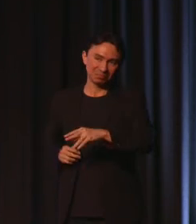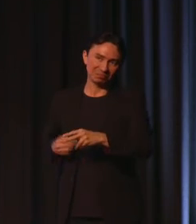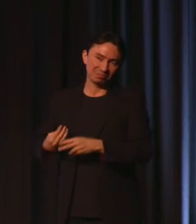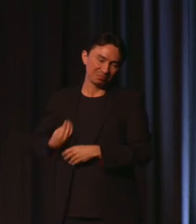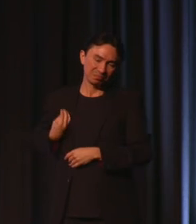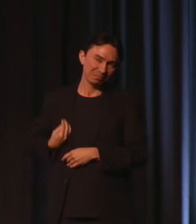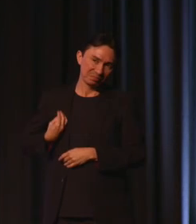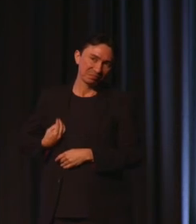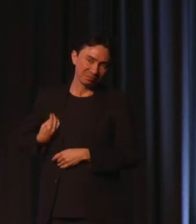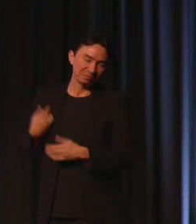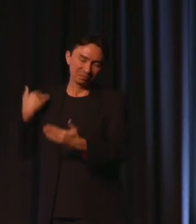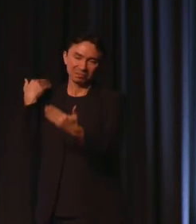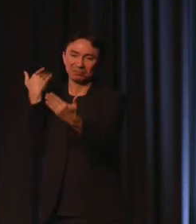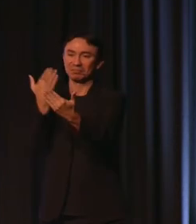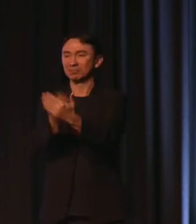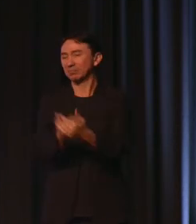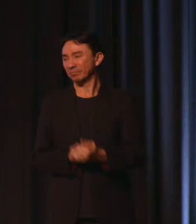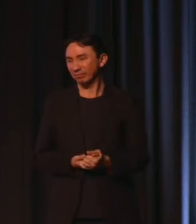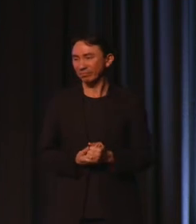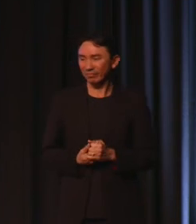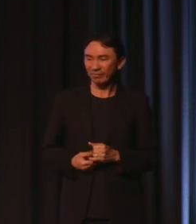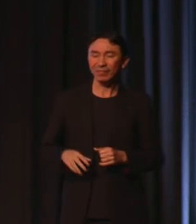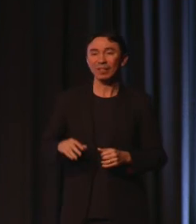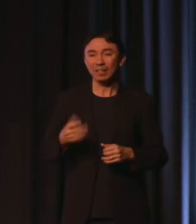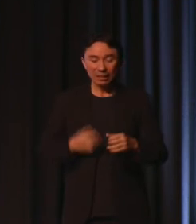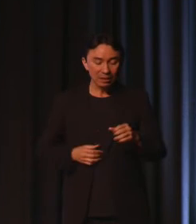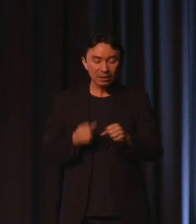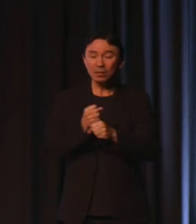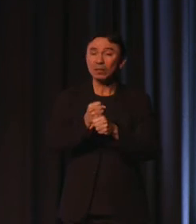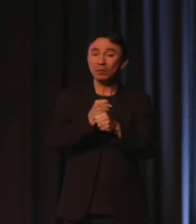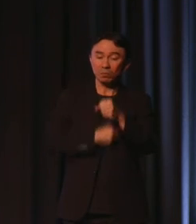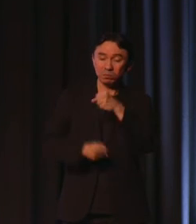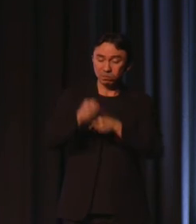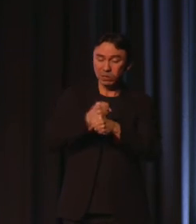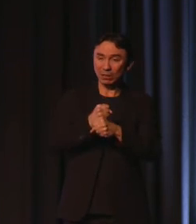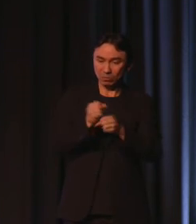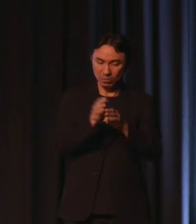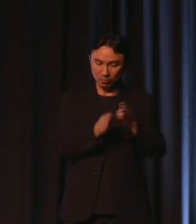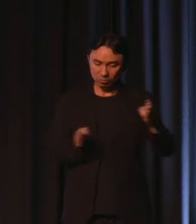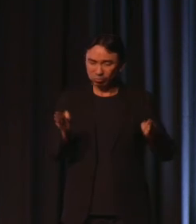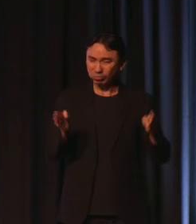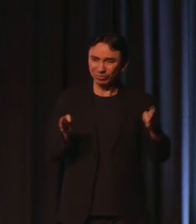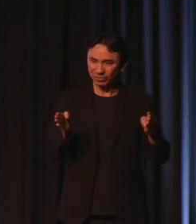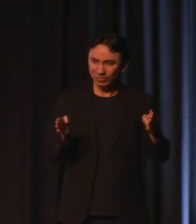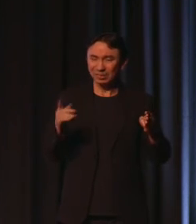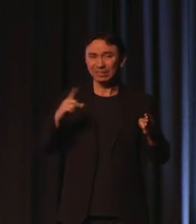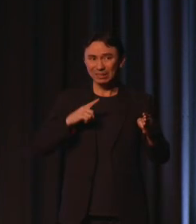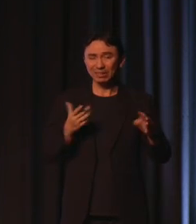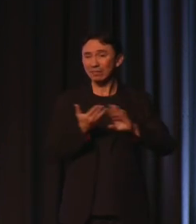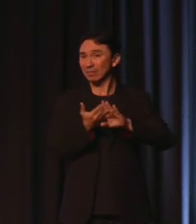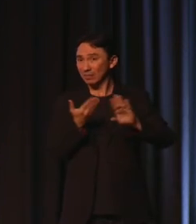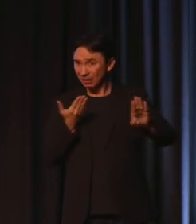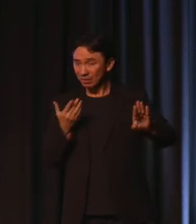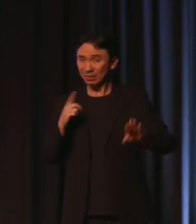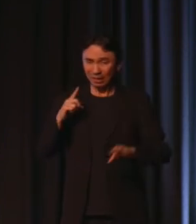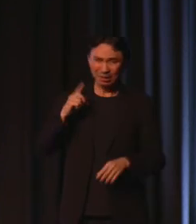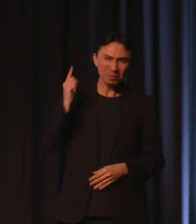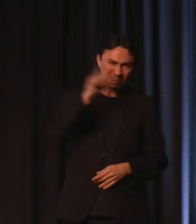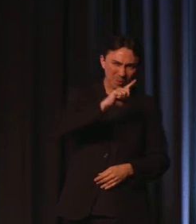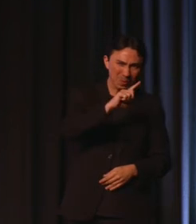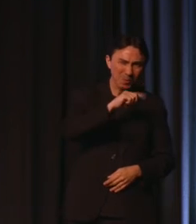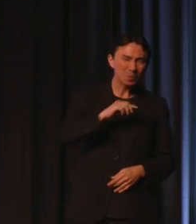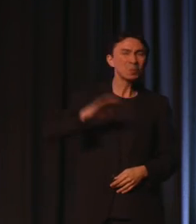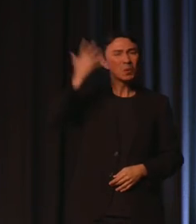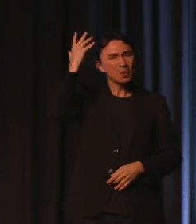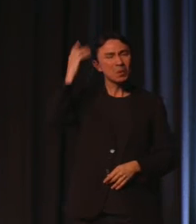afastamentos, né, eles aconteceram nos últimos 12 meses. A gente vai ver que a grande maioria fica entre 7 dias, né, e você